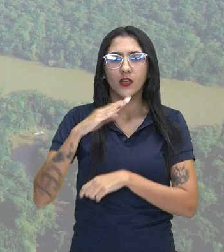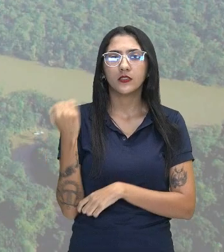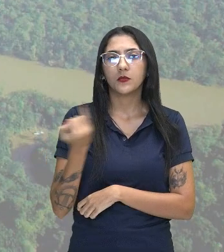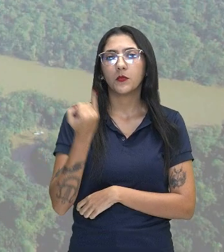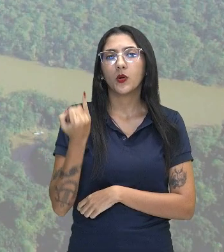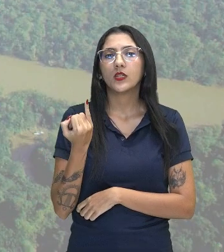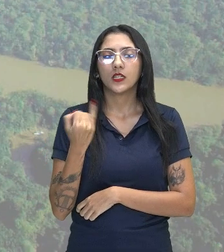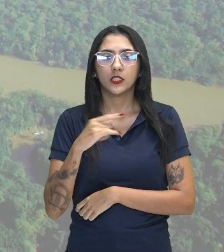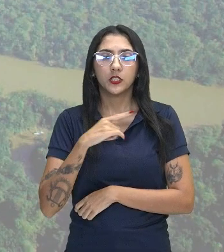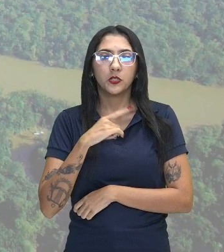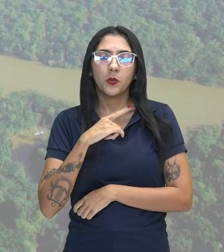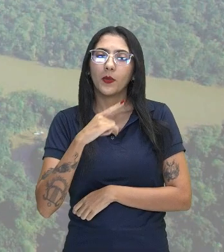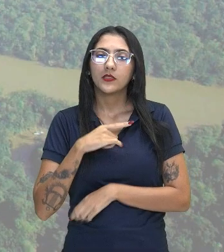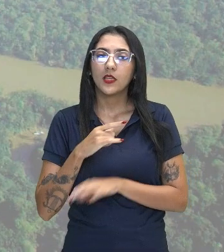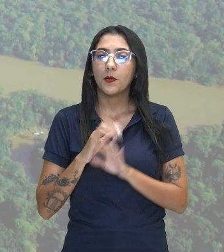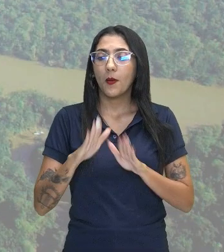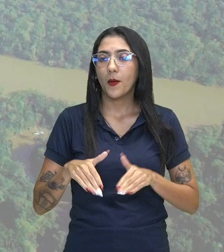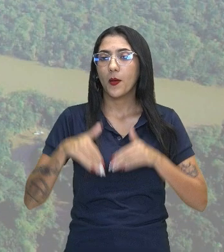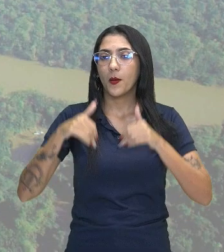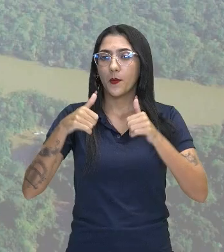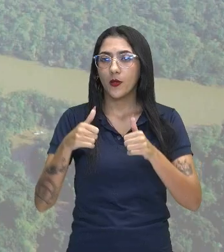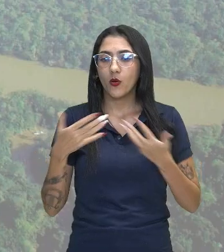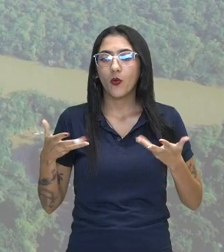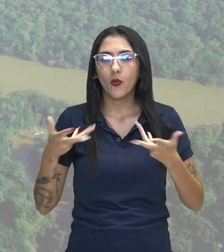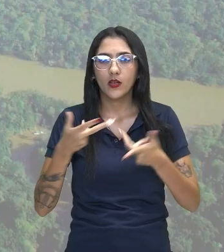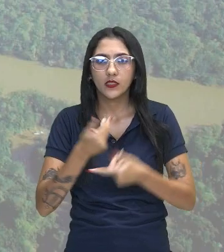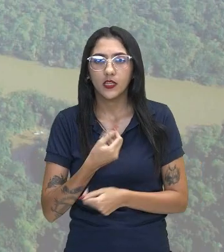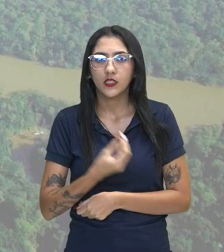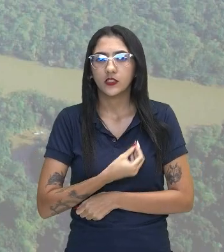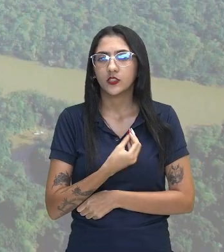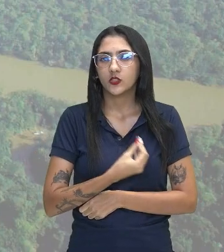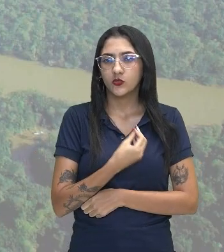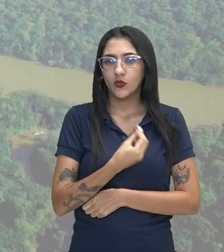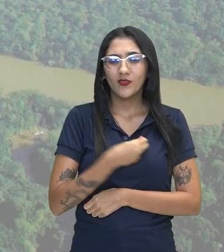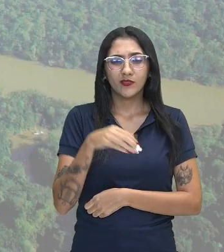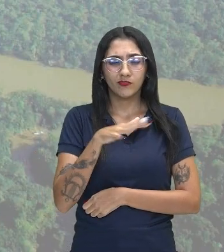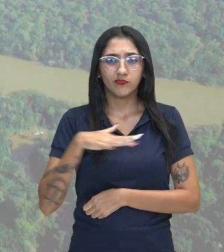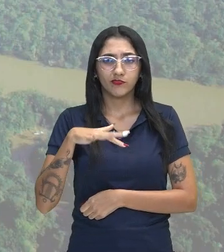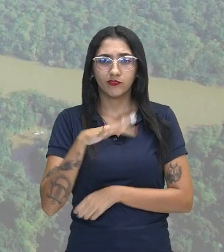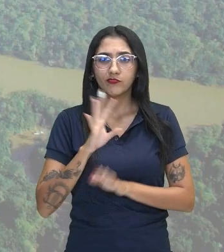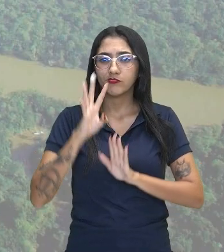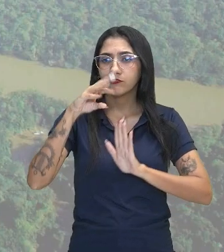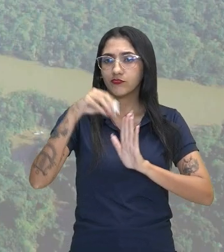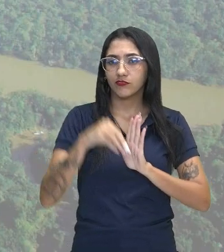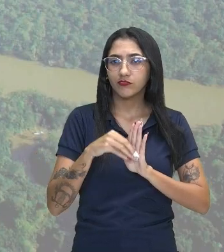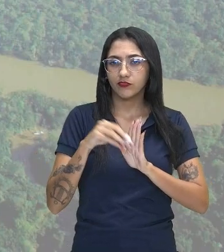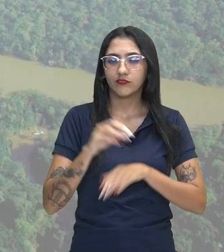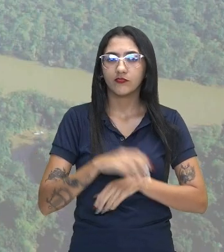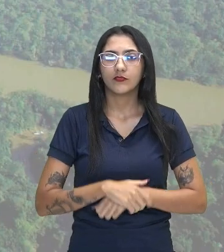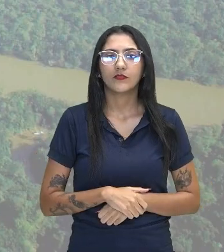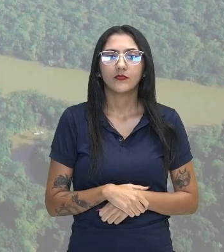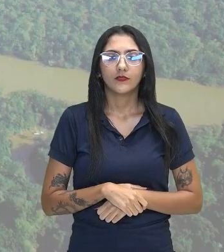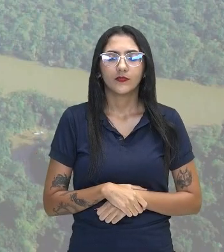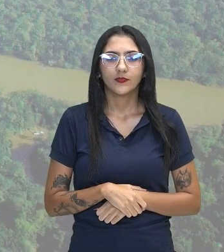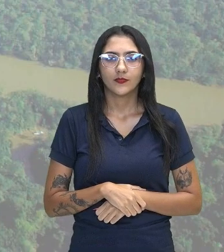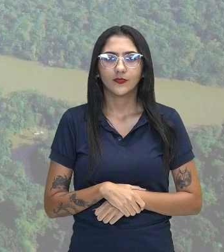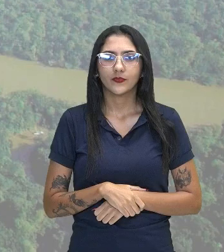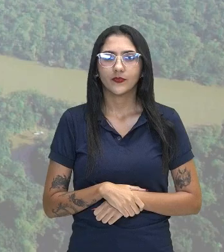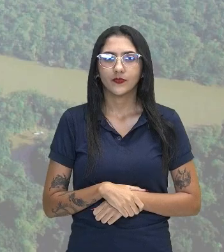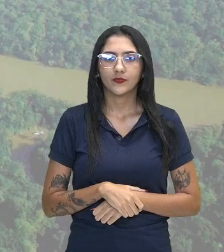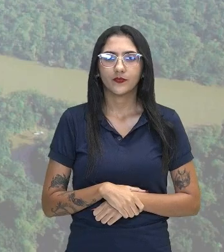distribuição geográfica dos seres vivos que estão inseridos em um determinado bioma. Então, olha